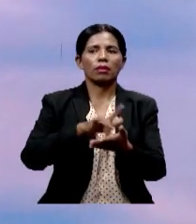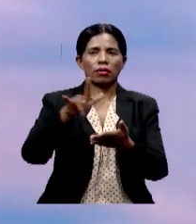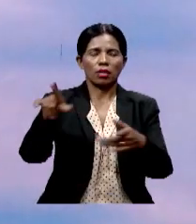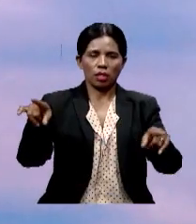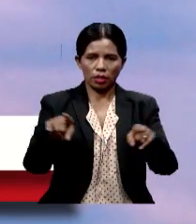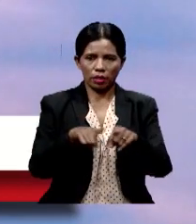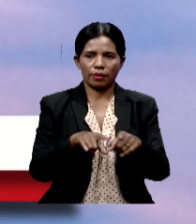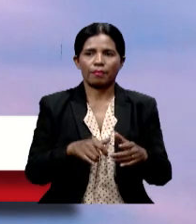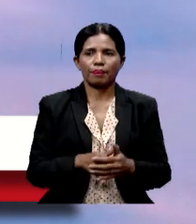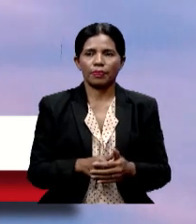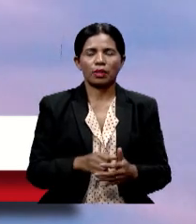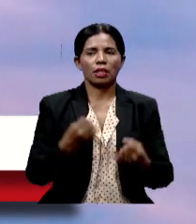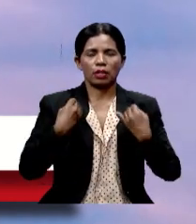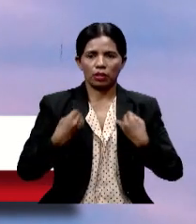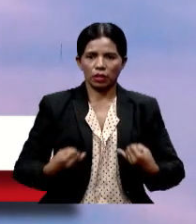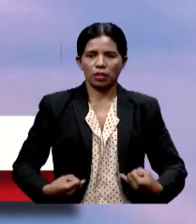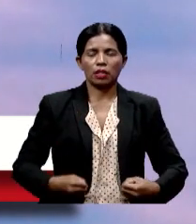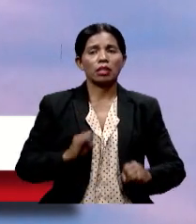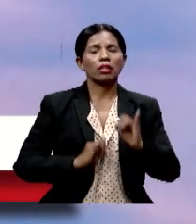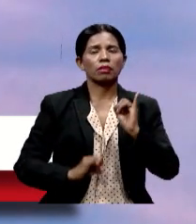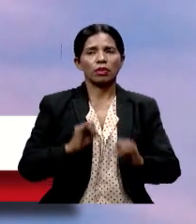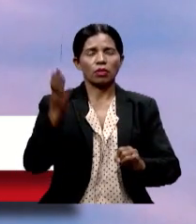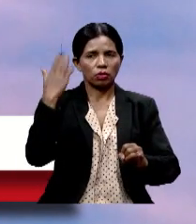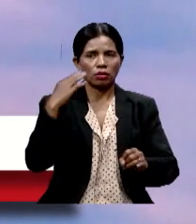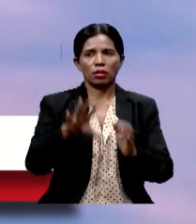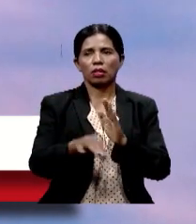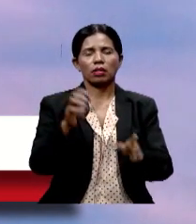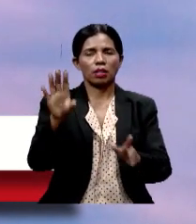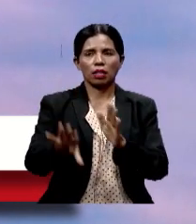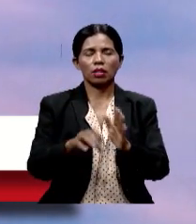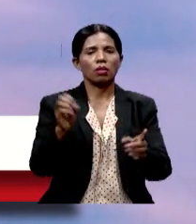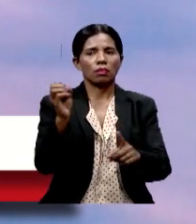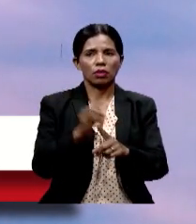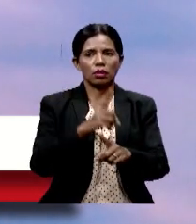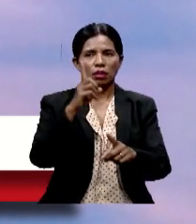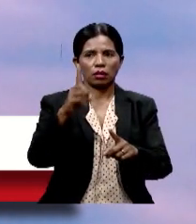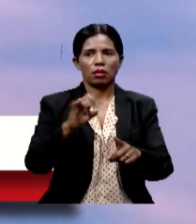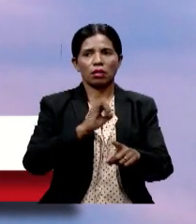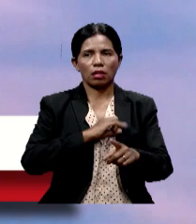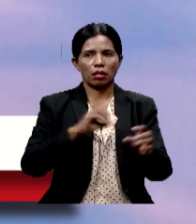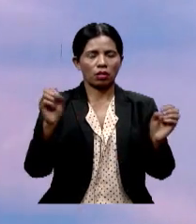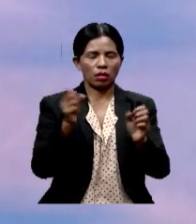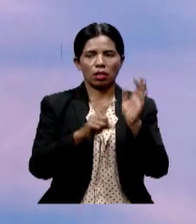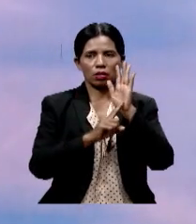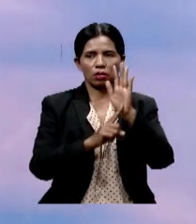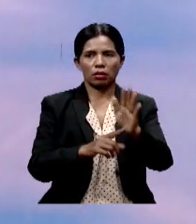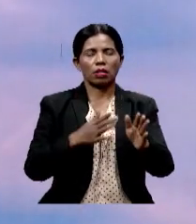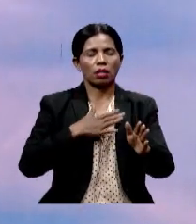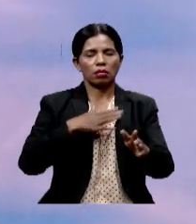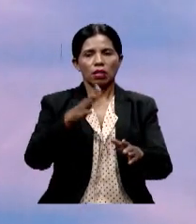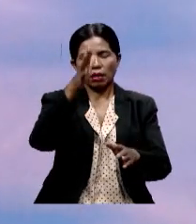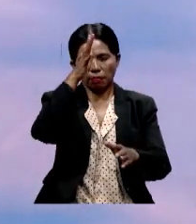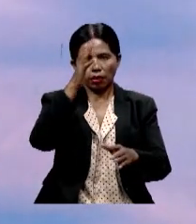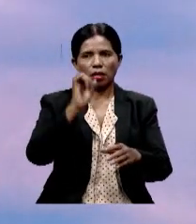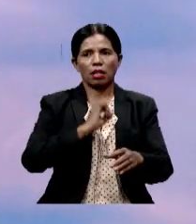Anesan individual tamba antes nem nunca hetan oportunidade ida e liu hau la consegue a tudo ba hau nia pai kata.